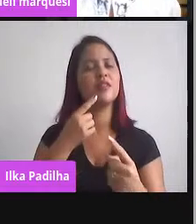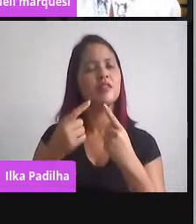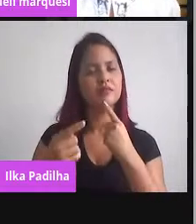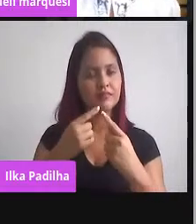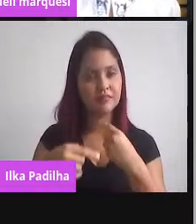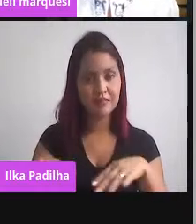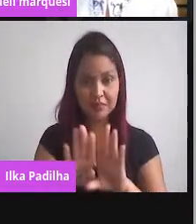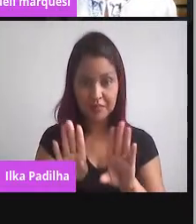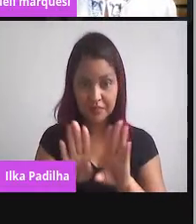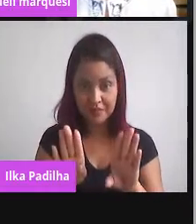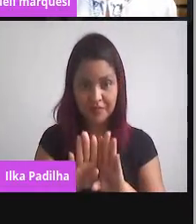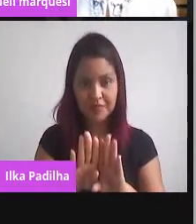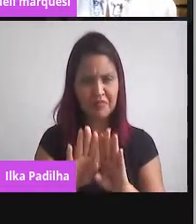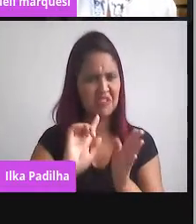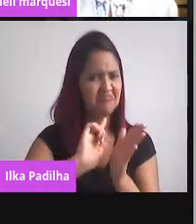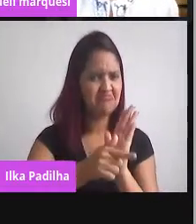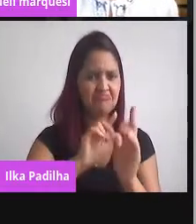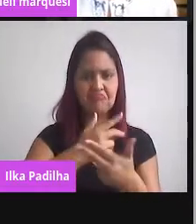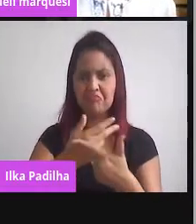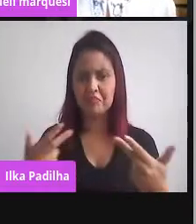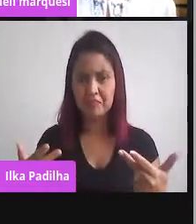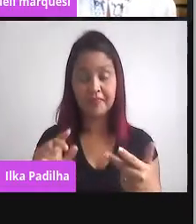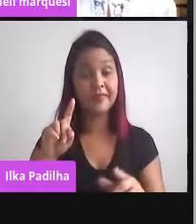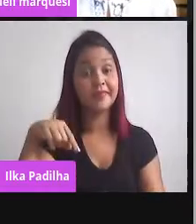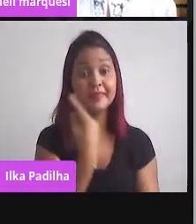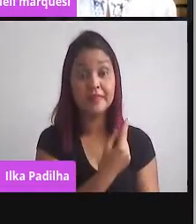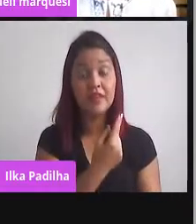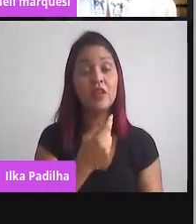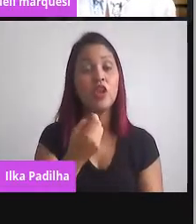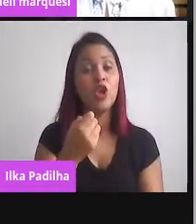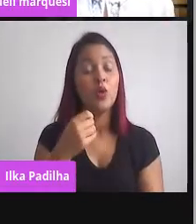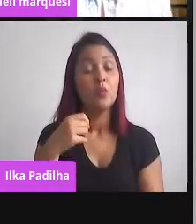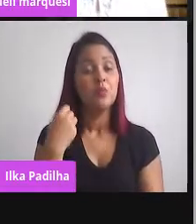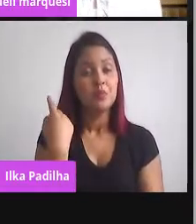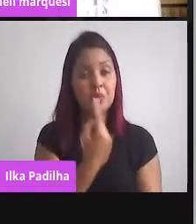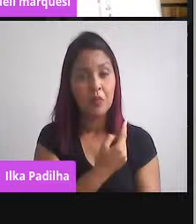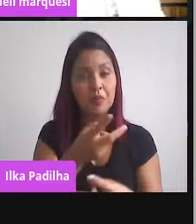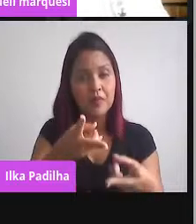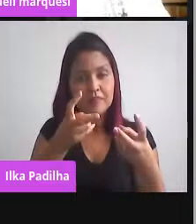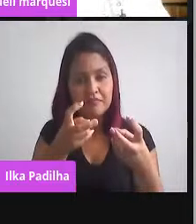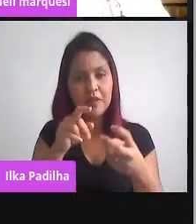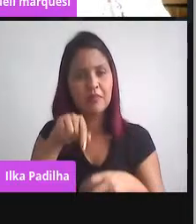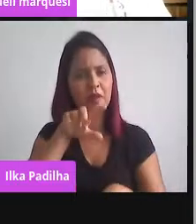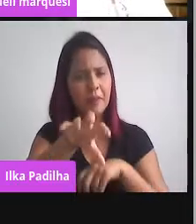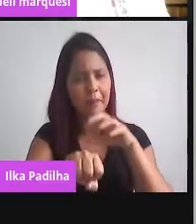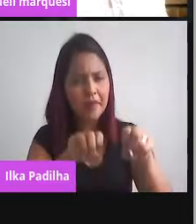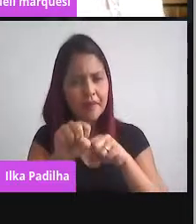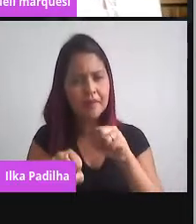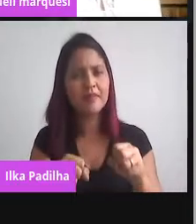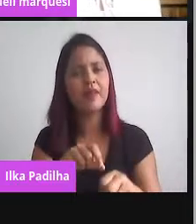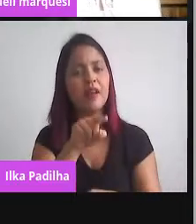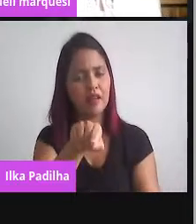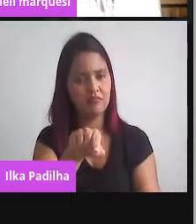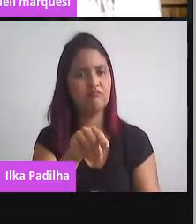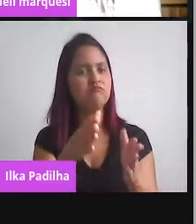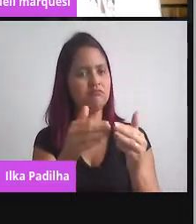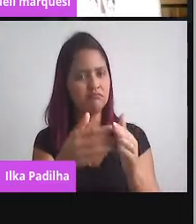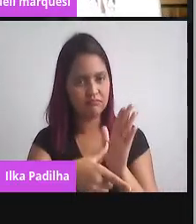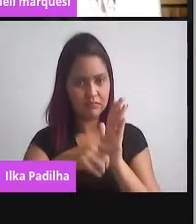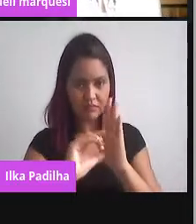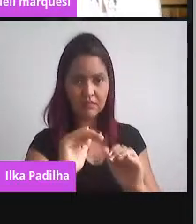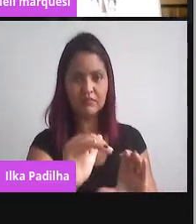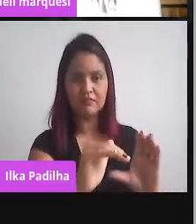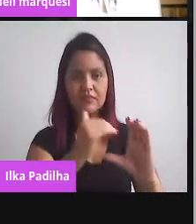né? E daí, se nós formos ao programa, aos programas de vocês, eu pedi para os colegas me enviarem, né, as